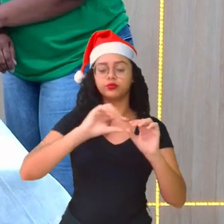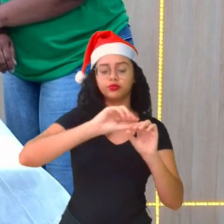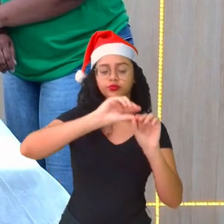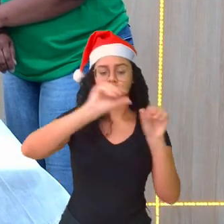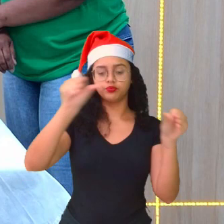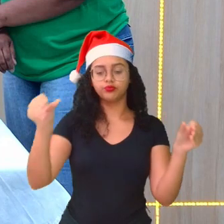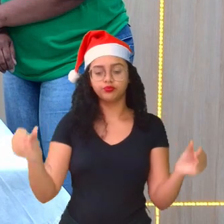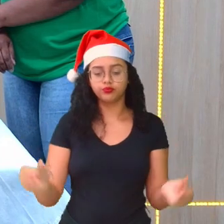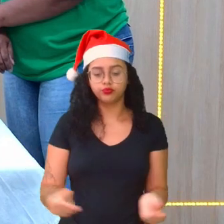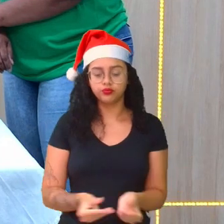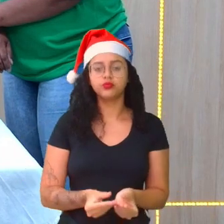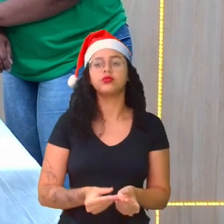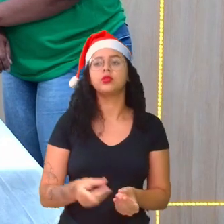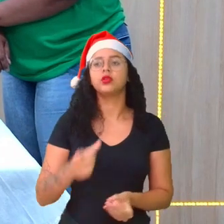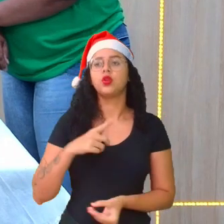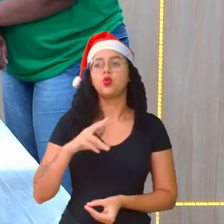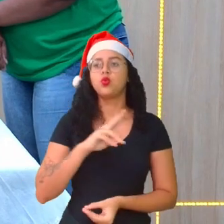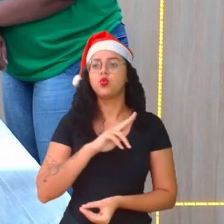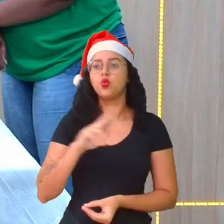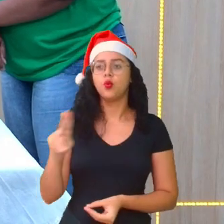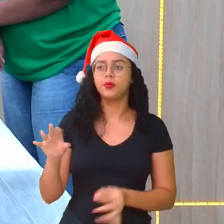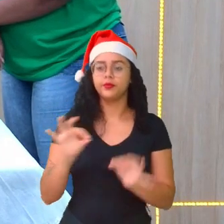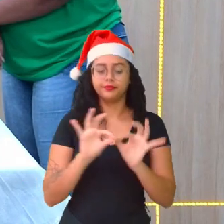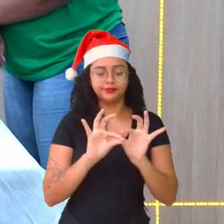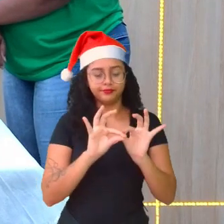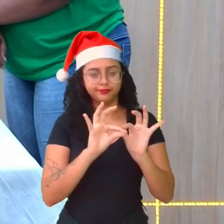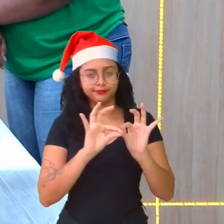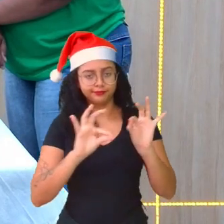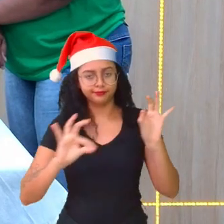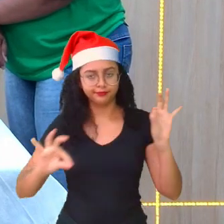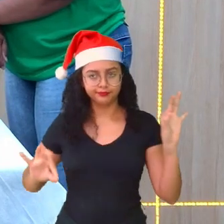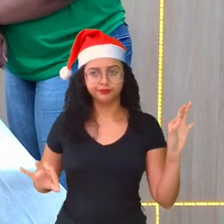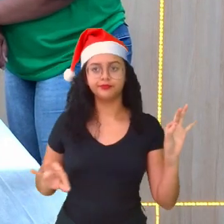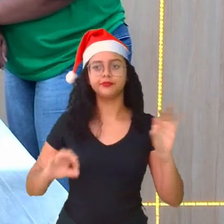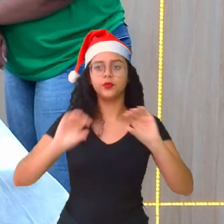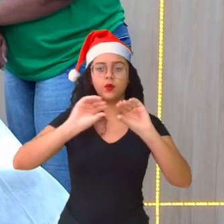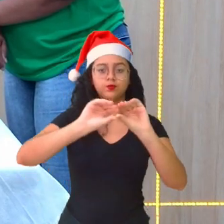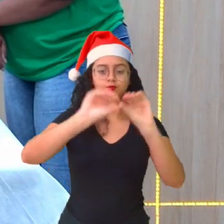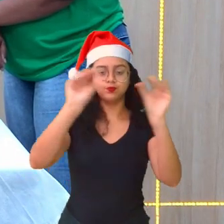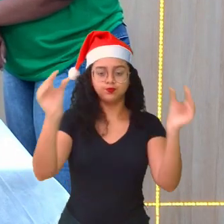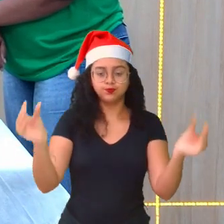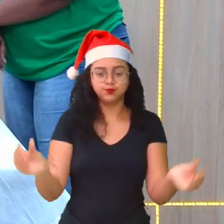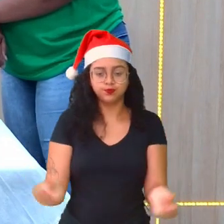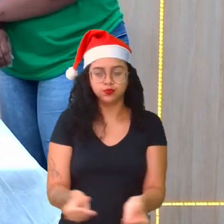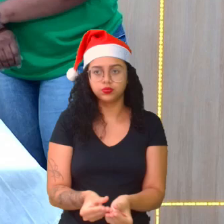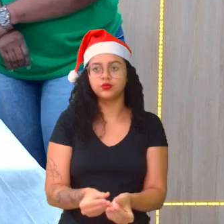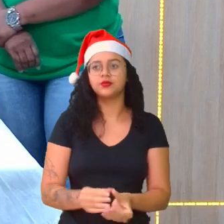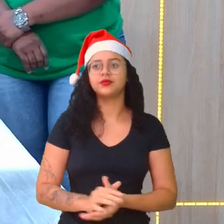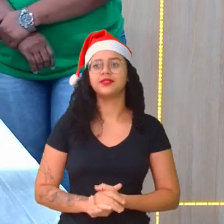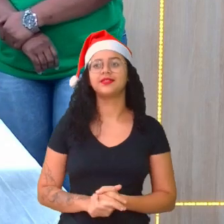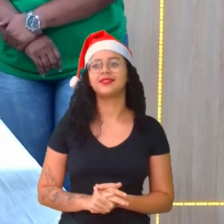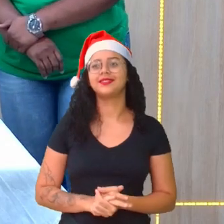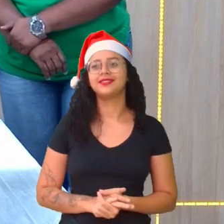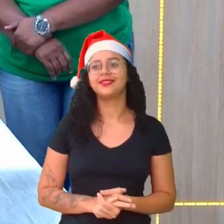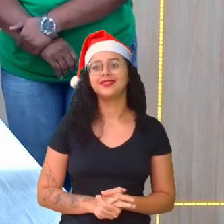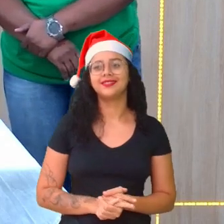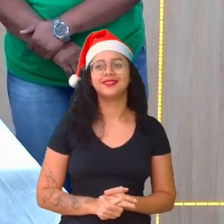a gente vai ter aí o um nome aqui, ó. Comprimento da circunferência, que a professora já falou pra gente. Mas tem um nome...